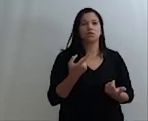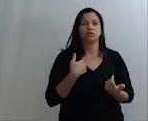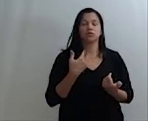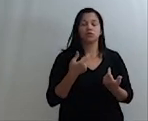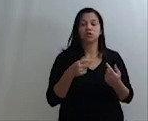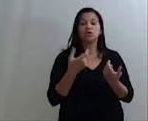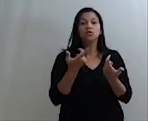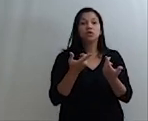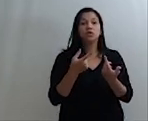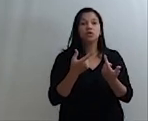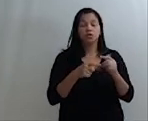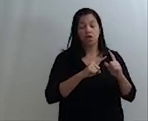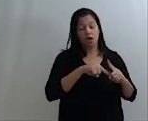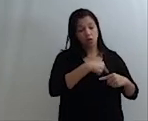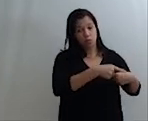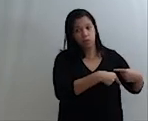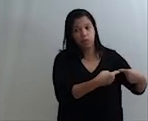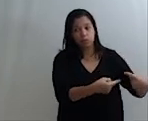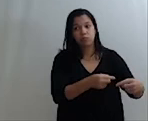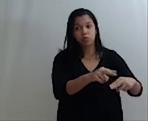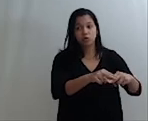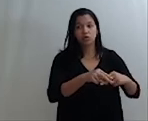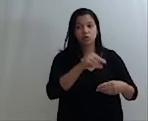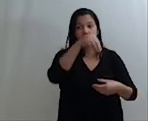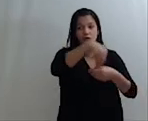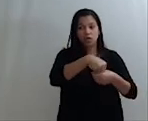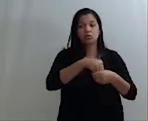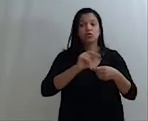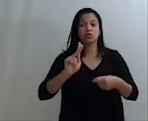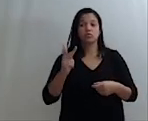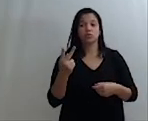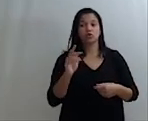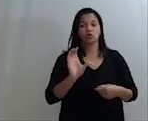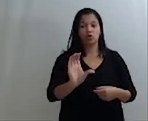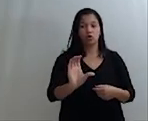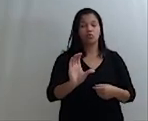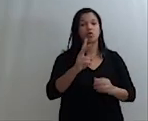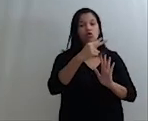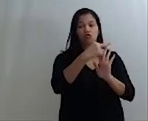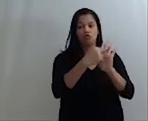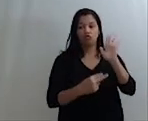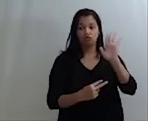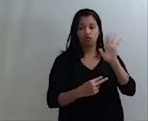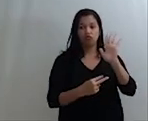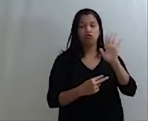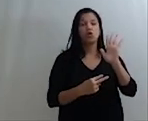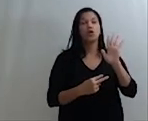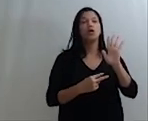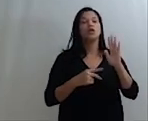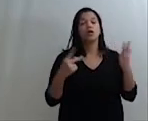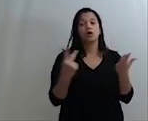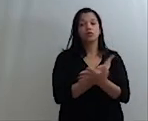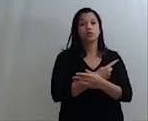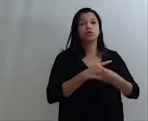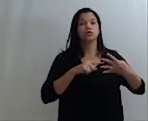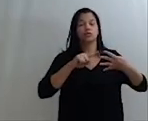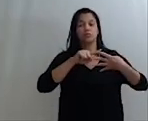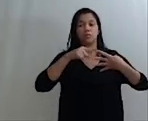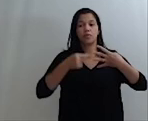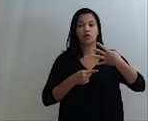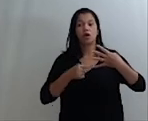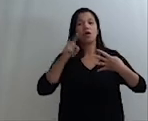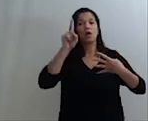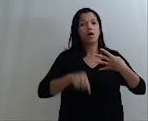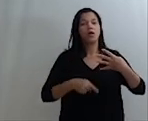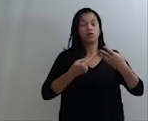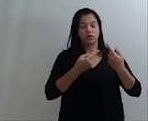da medida Que hora é atacada noas eu peço ven para ler aqui da decisão de primeiro grau enfim os fatos trazidos à